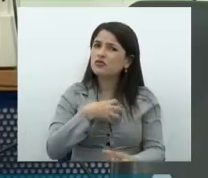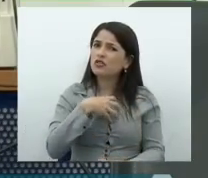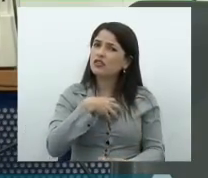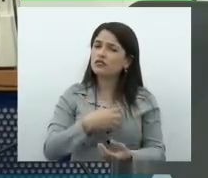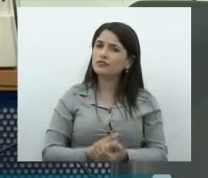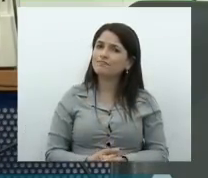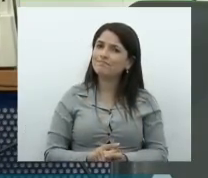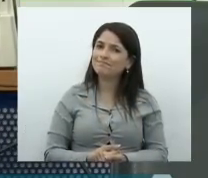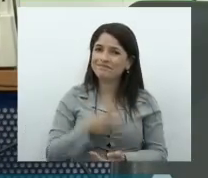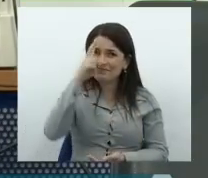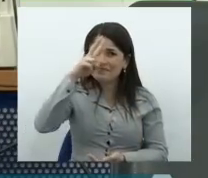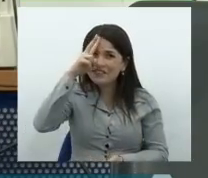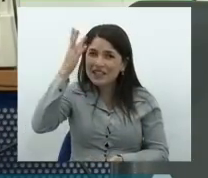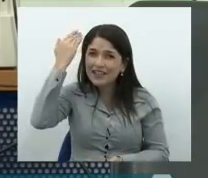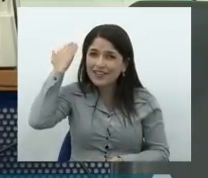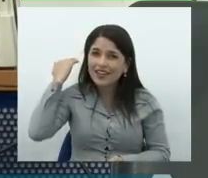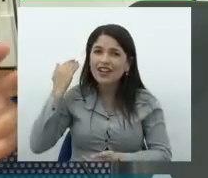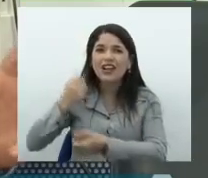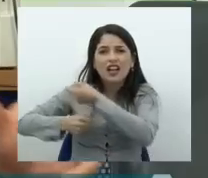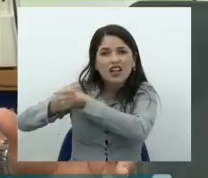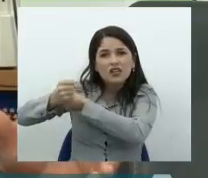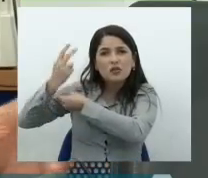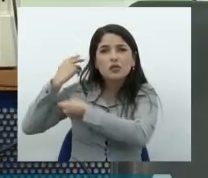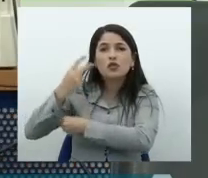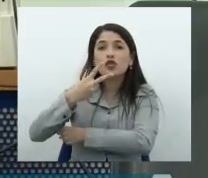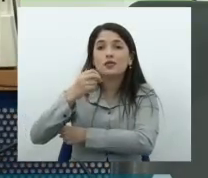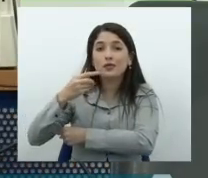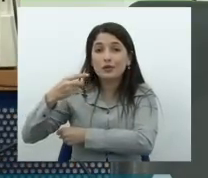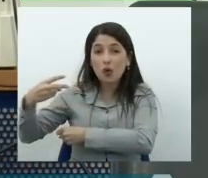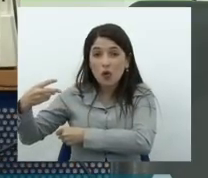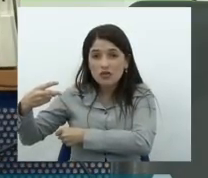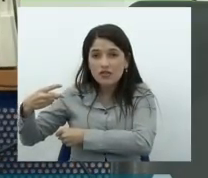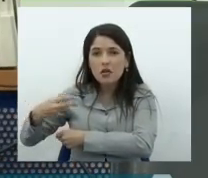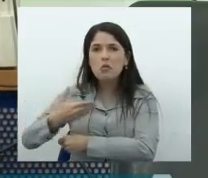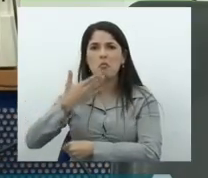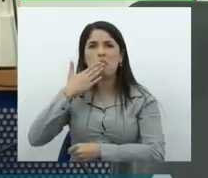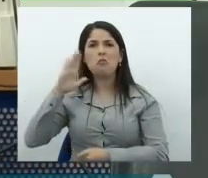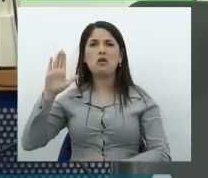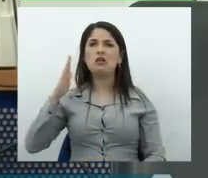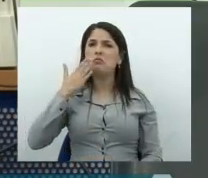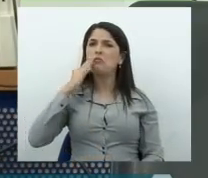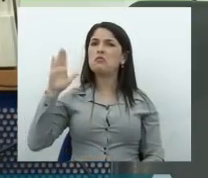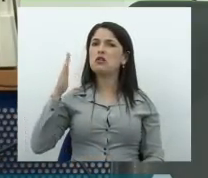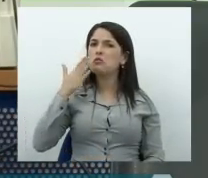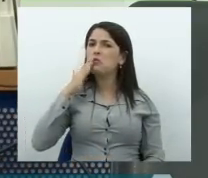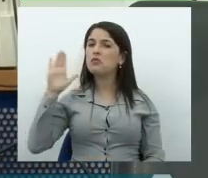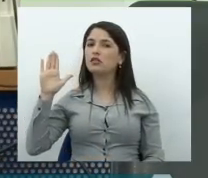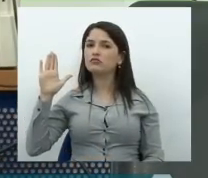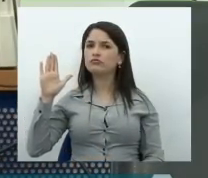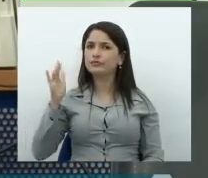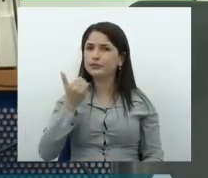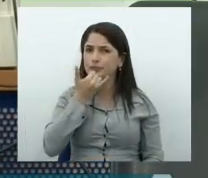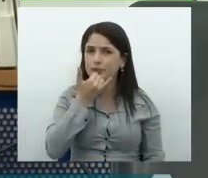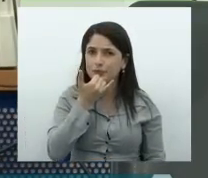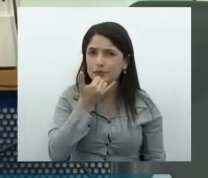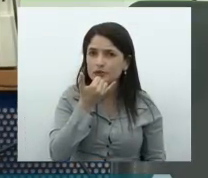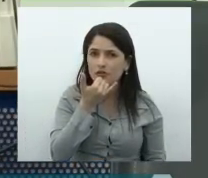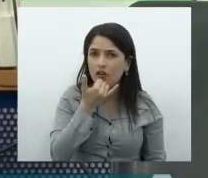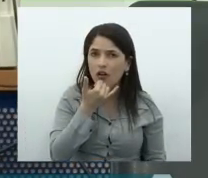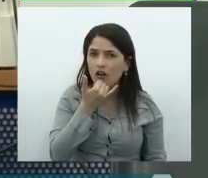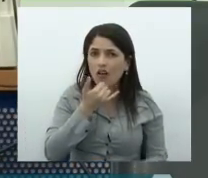aí em construção, não se terminou absolutamente nada. É importante nós falarmos